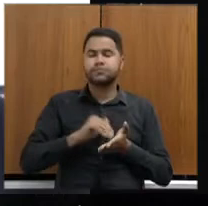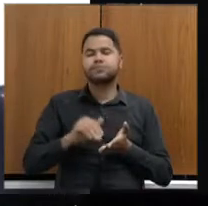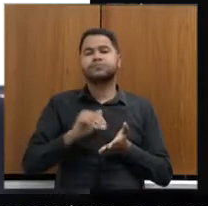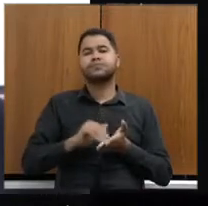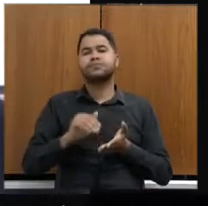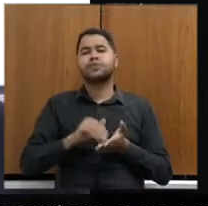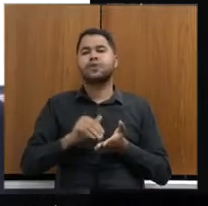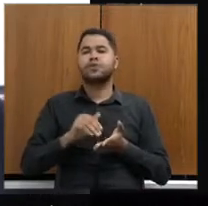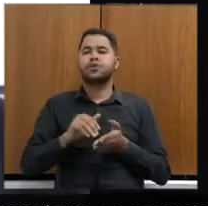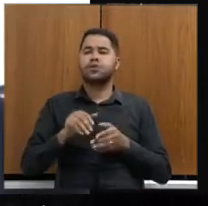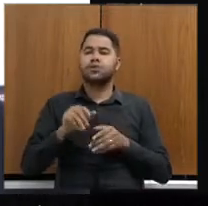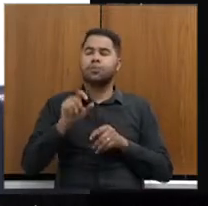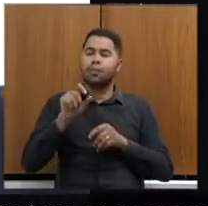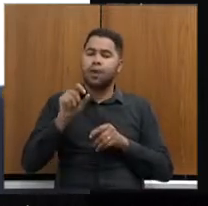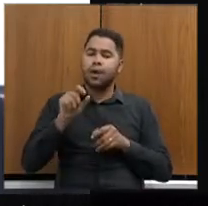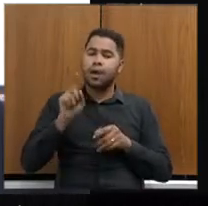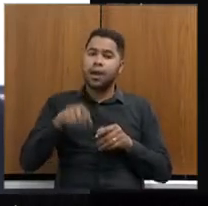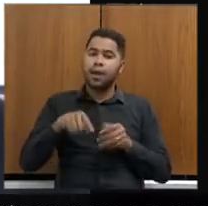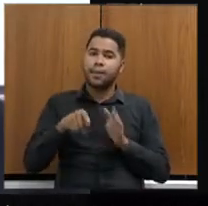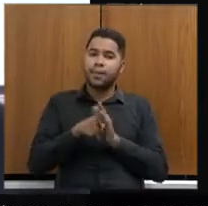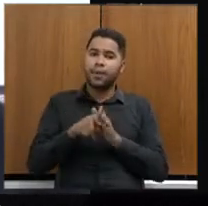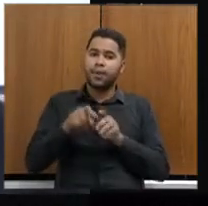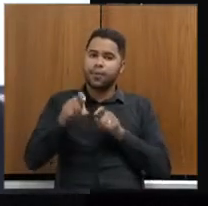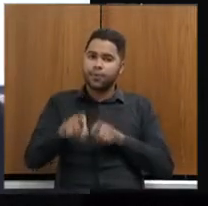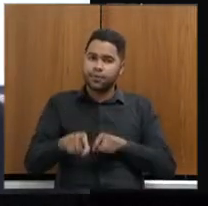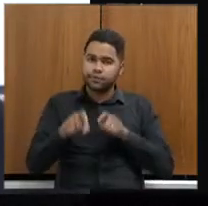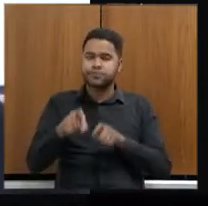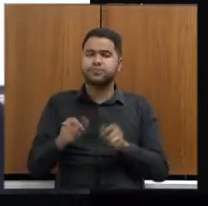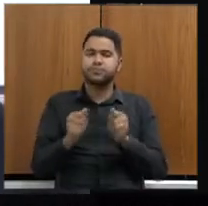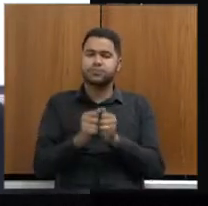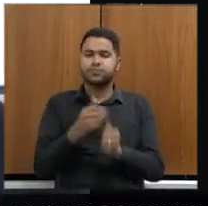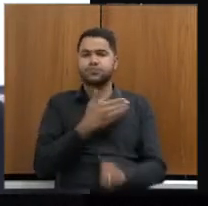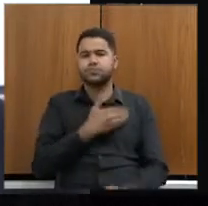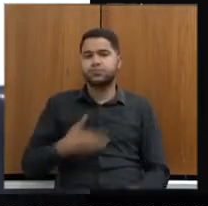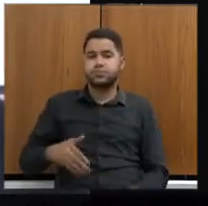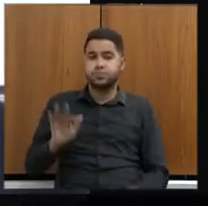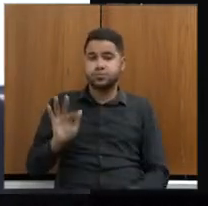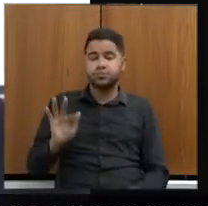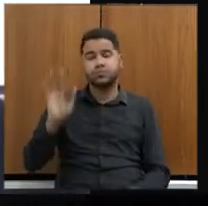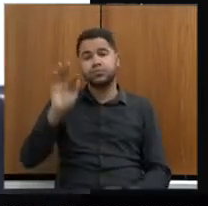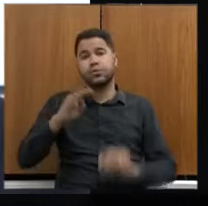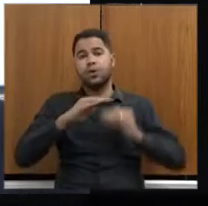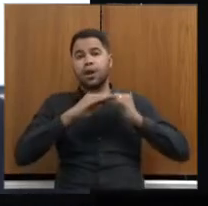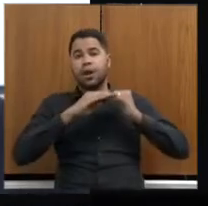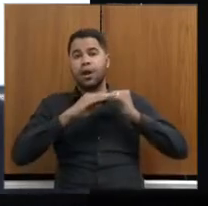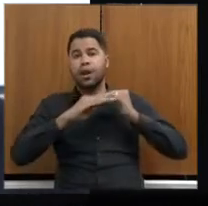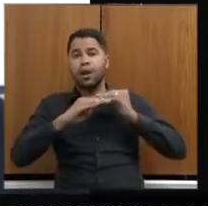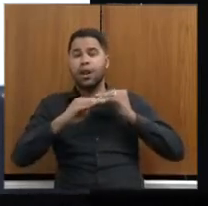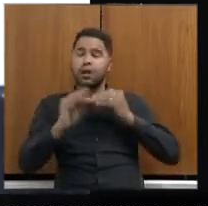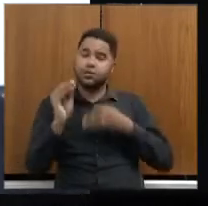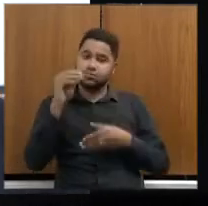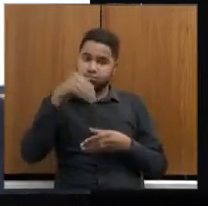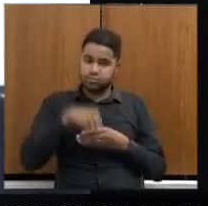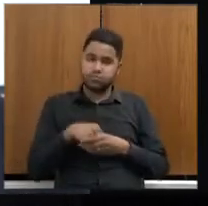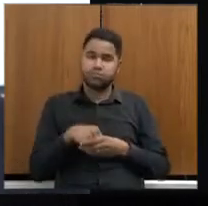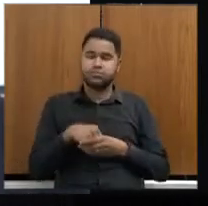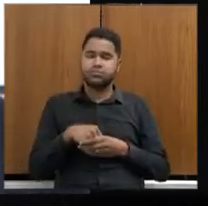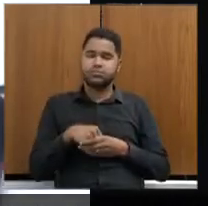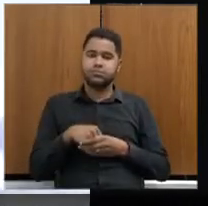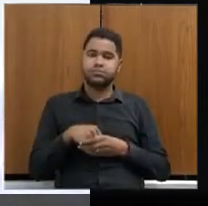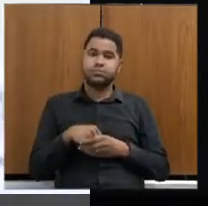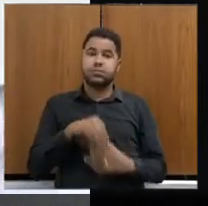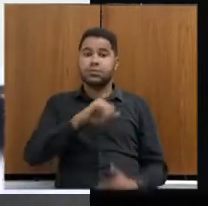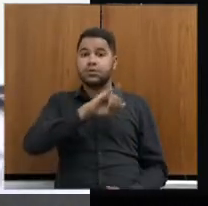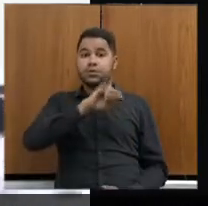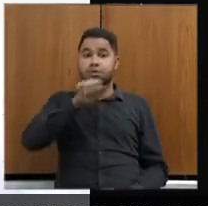agricultura papo lâminas não é o governo federal tá e as estradas internas o que a